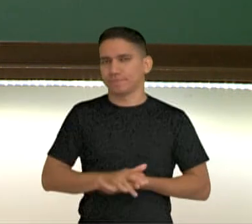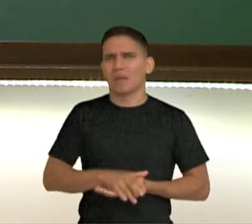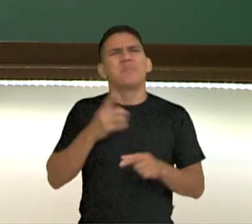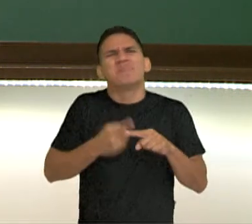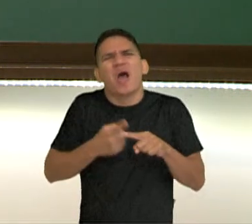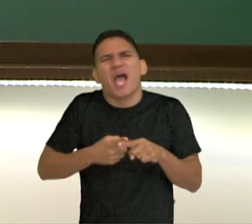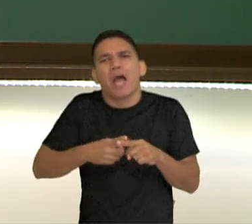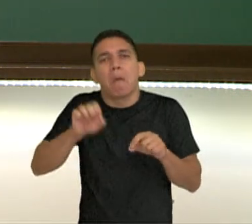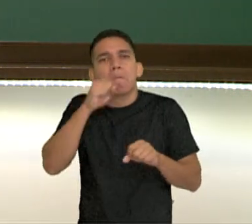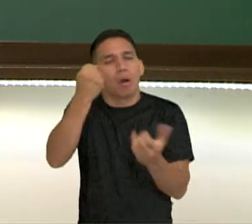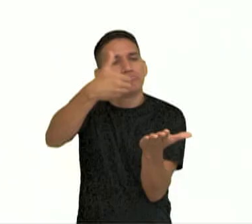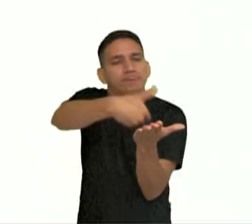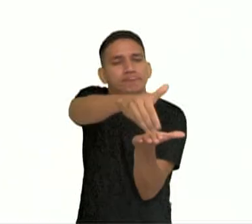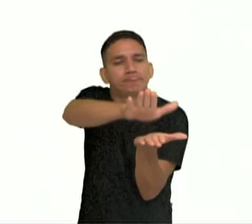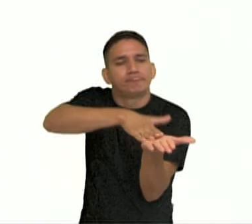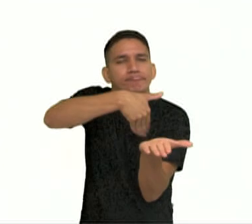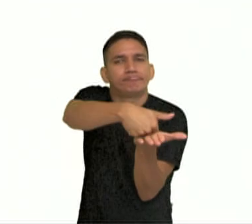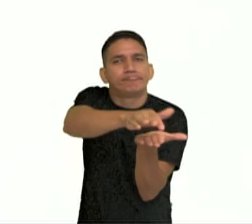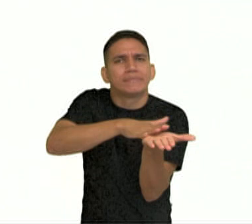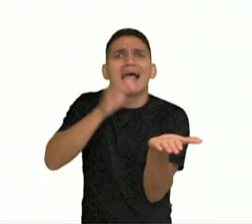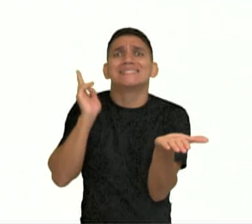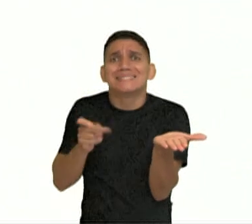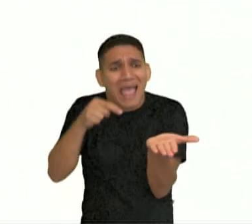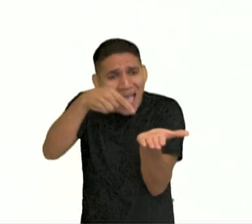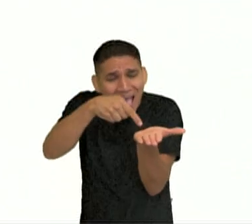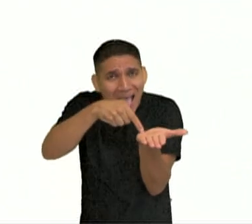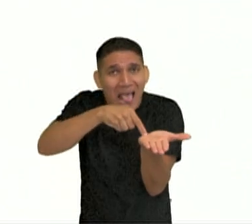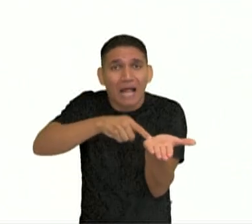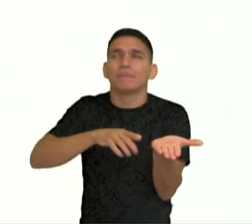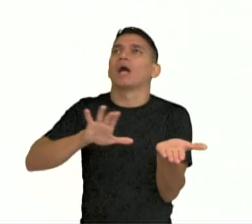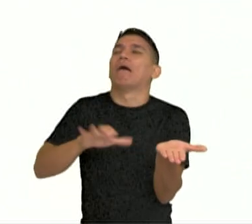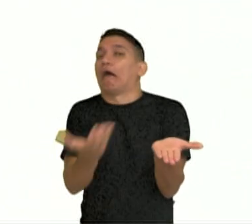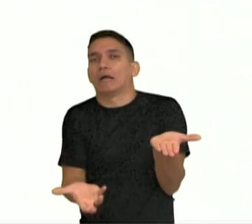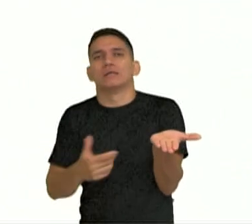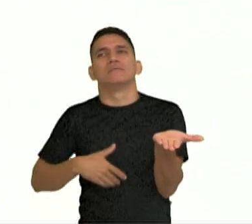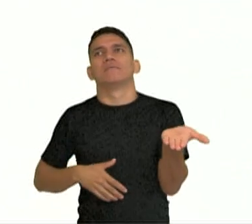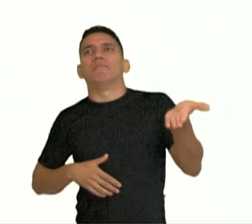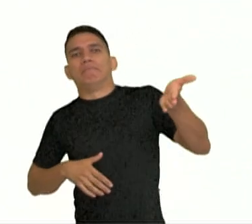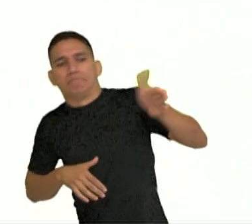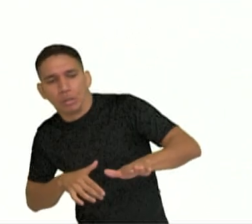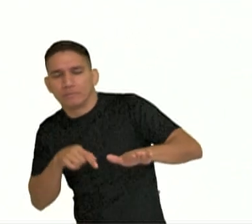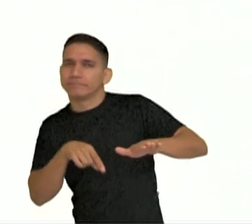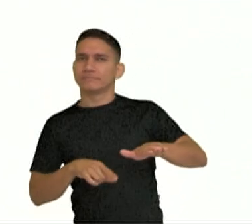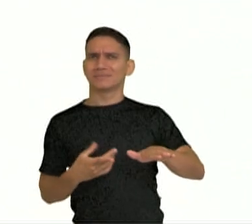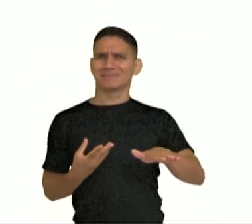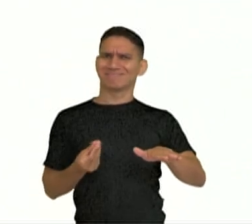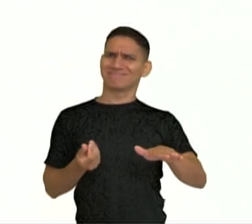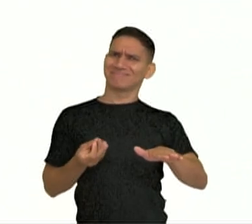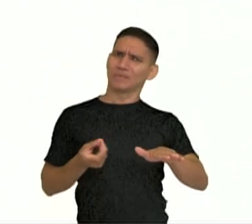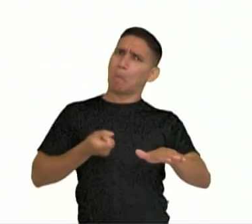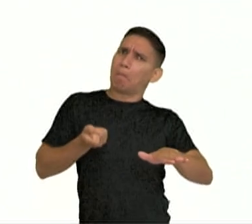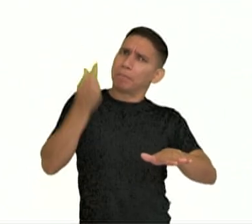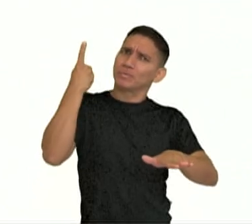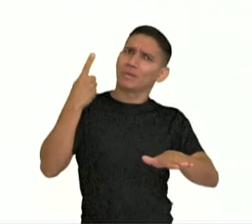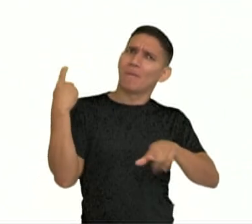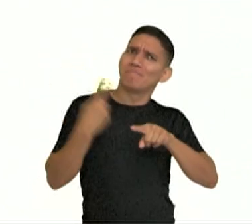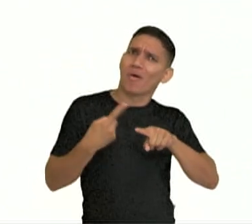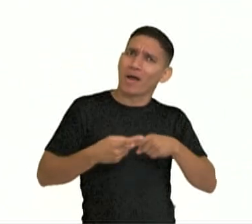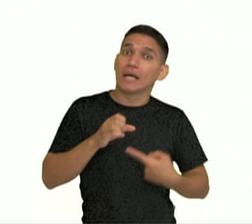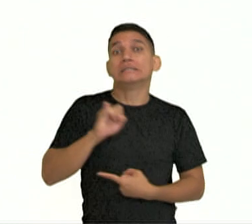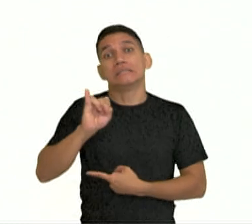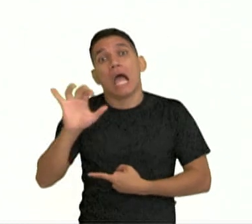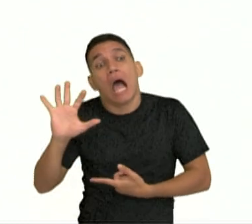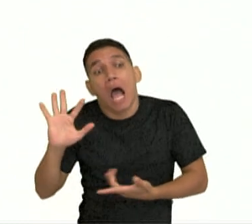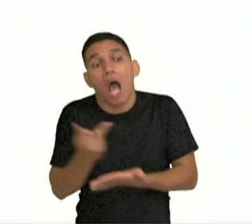sempre cai, a manteiga do pão sempre cai com o lado da manteiga para baixo? Se algo pode dar